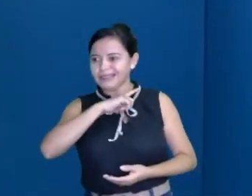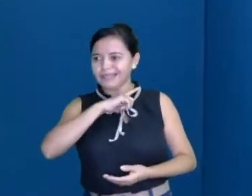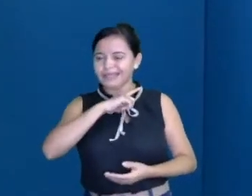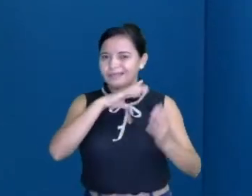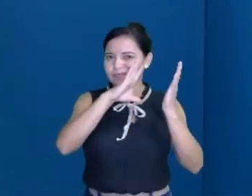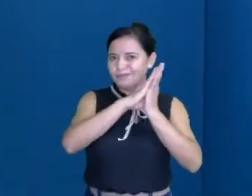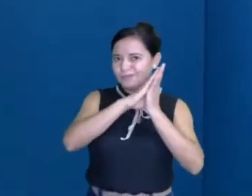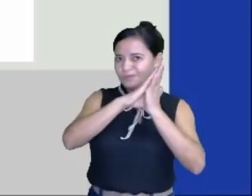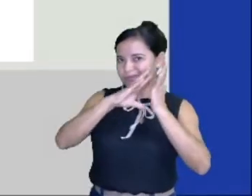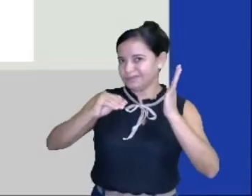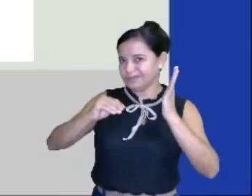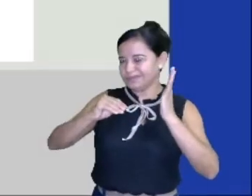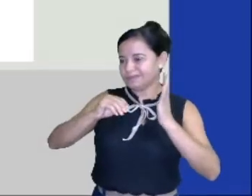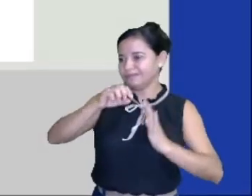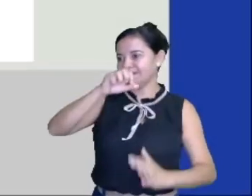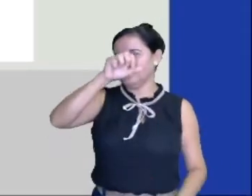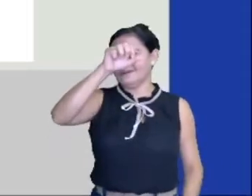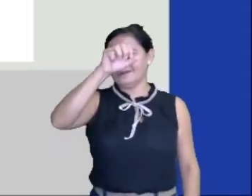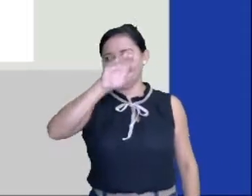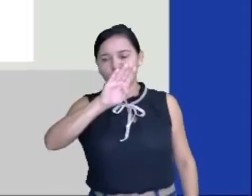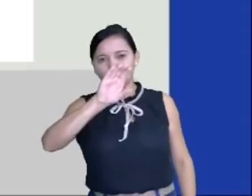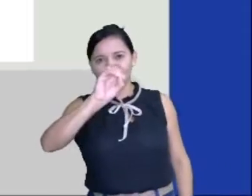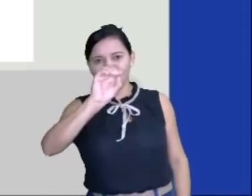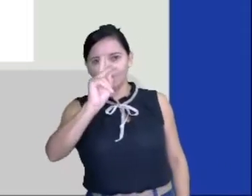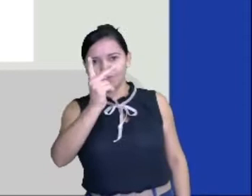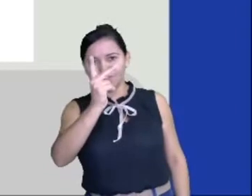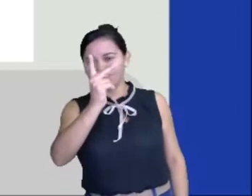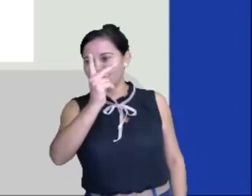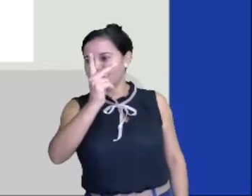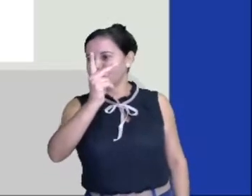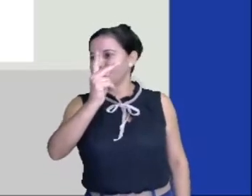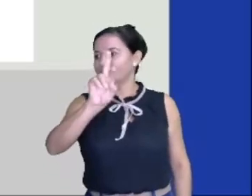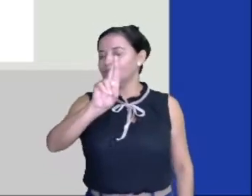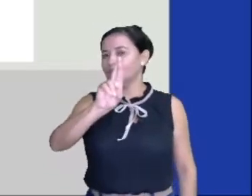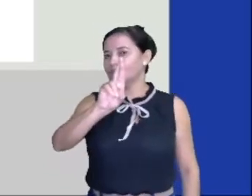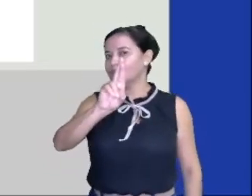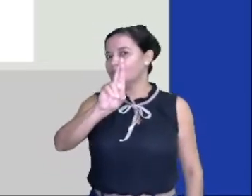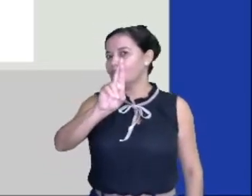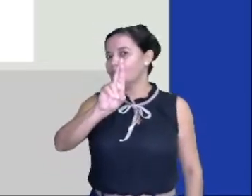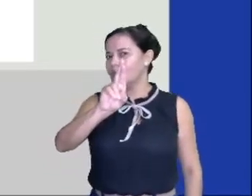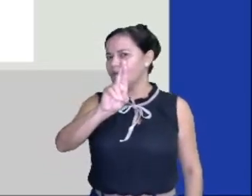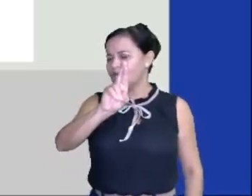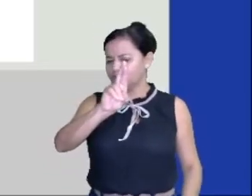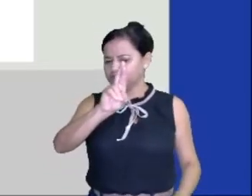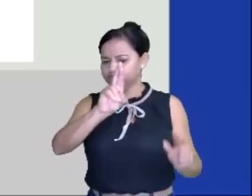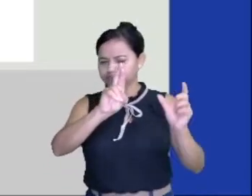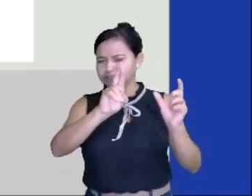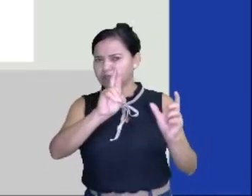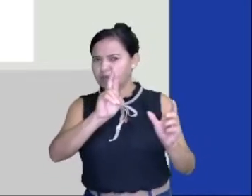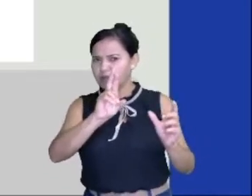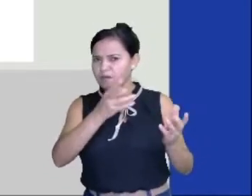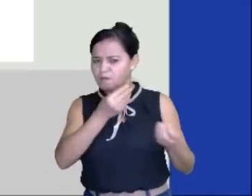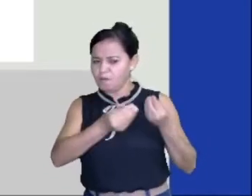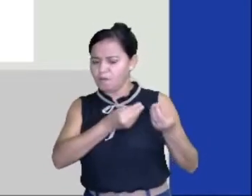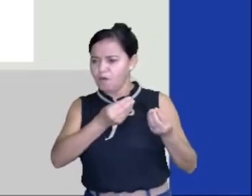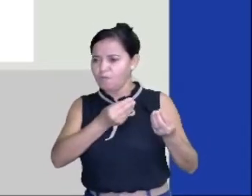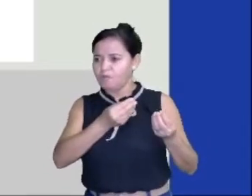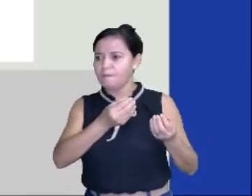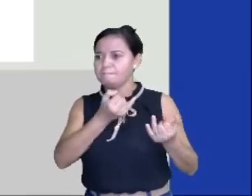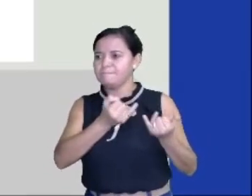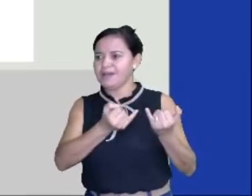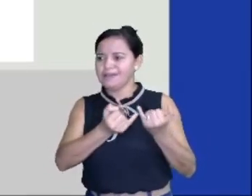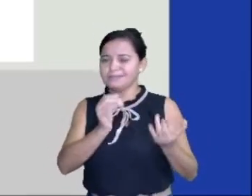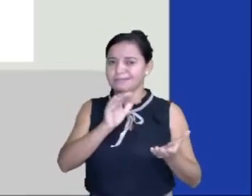né? Esse modelo de Niels Bohr, gente, ele, de certa forma, ele casou-se, né, com o modelo de Rutherford. Então,